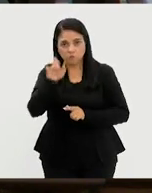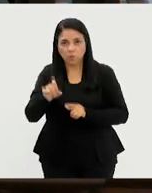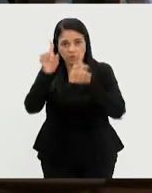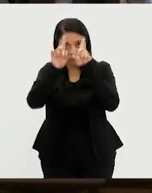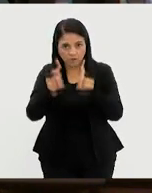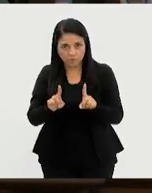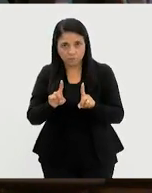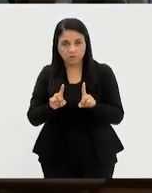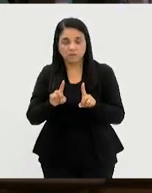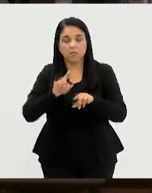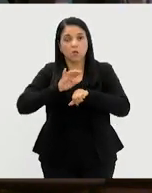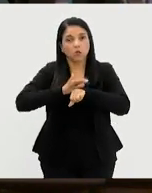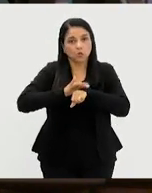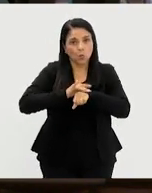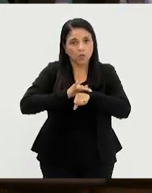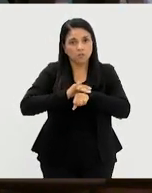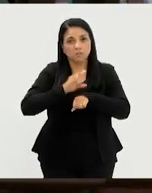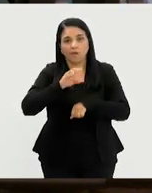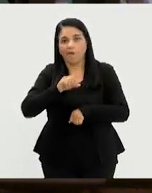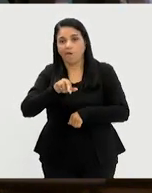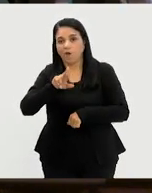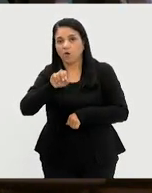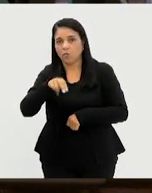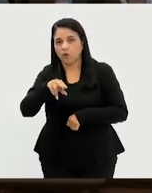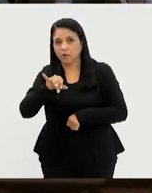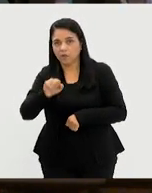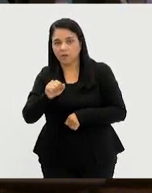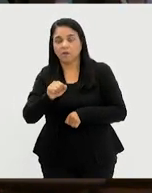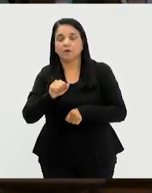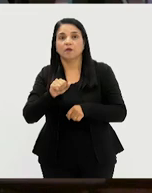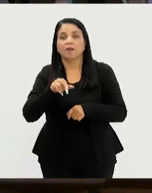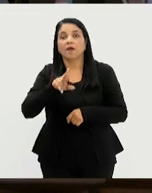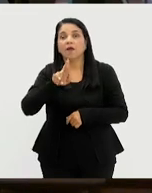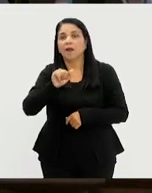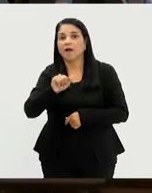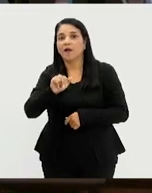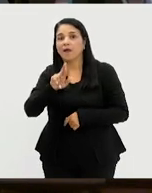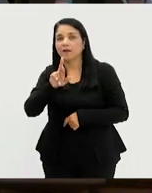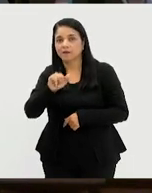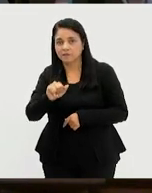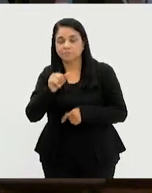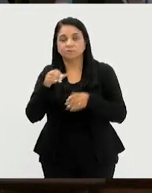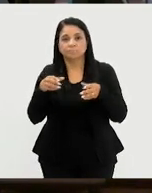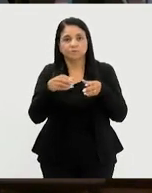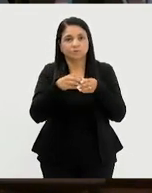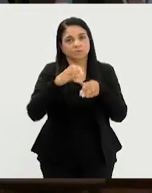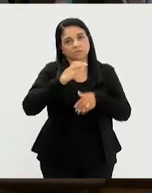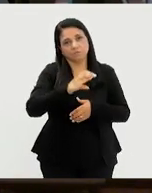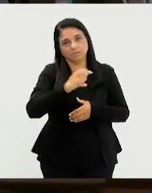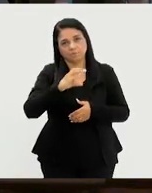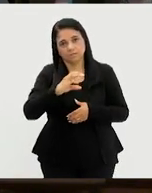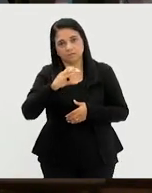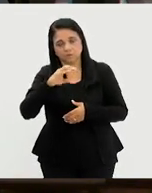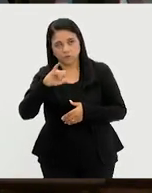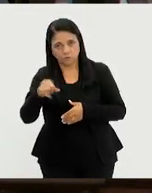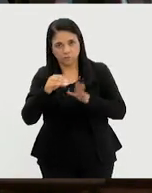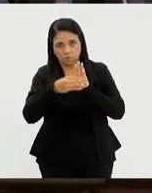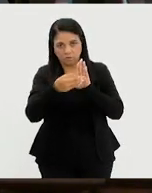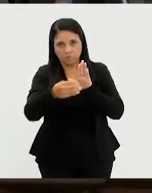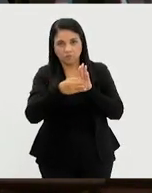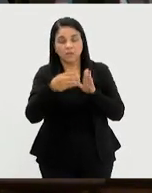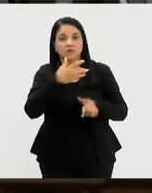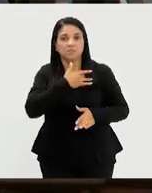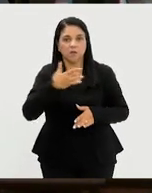com doença crônica complexa e rara pendente parecer das comissões de Constituição Justiça saúde Ciência